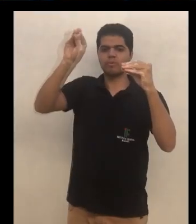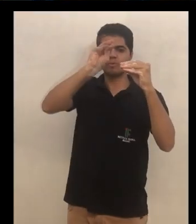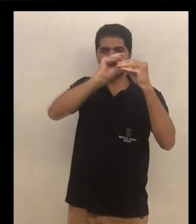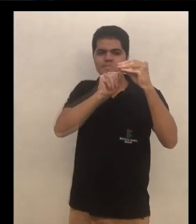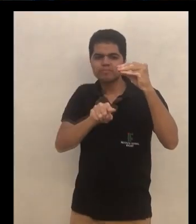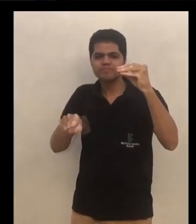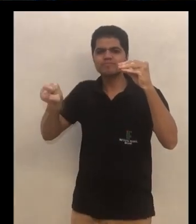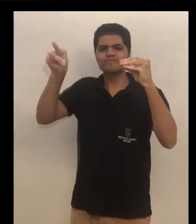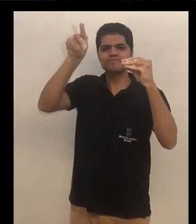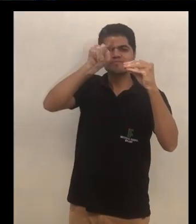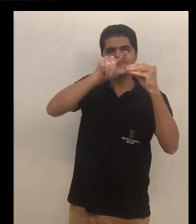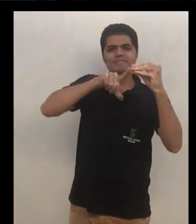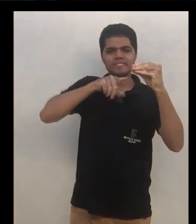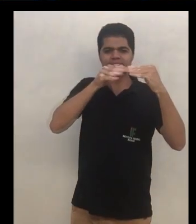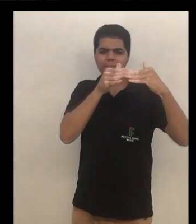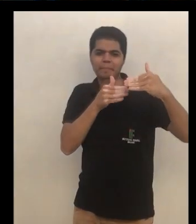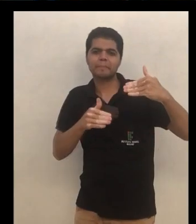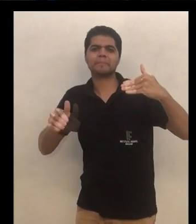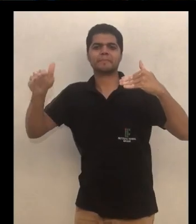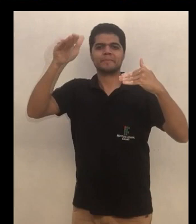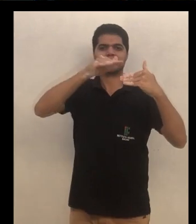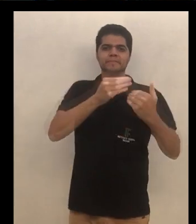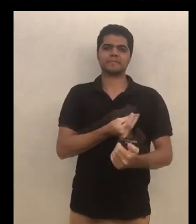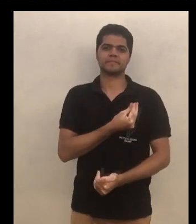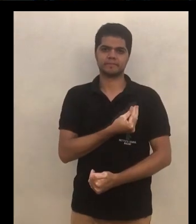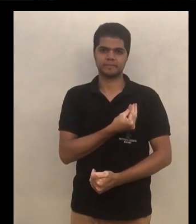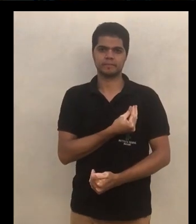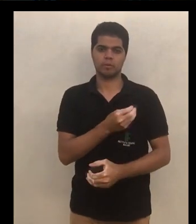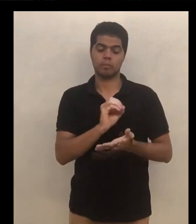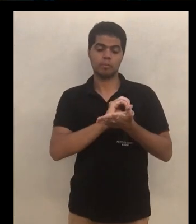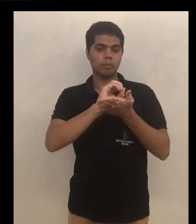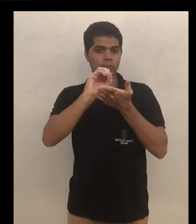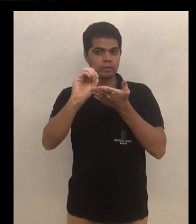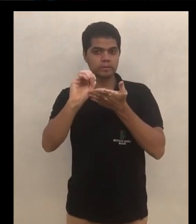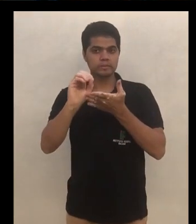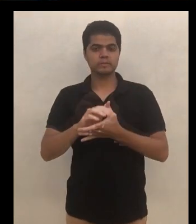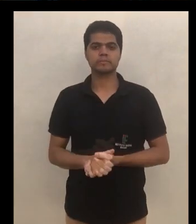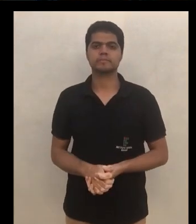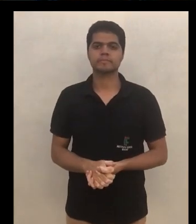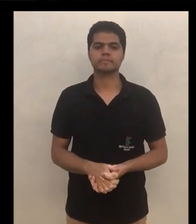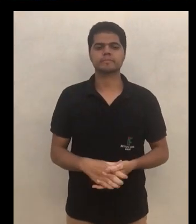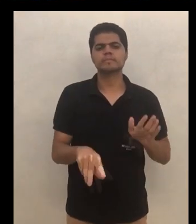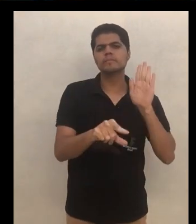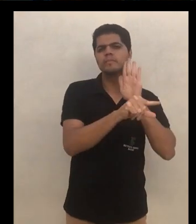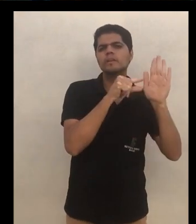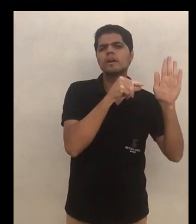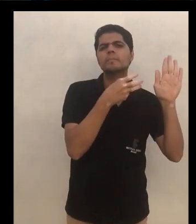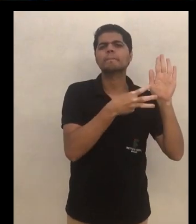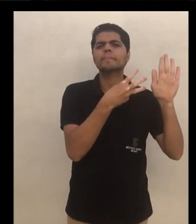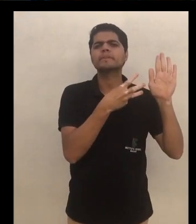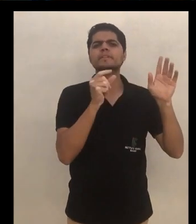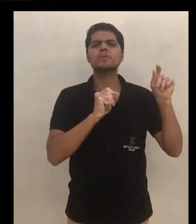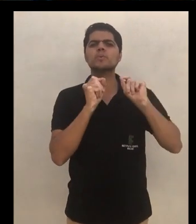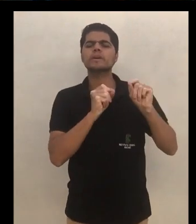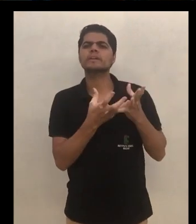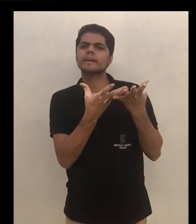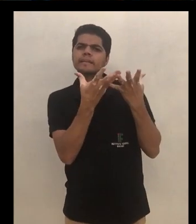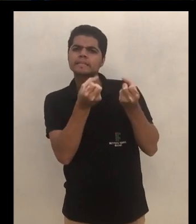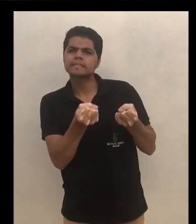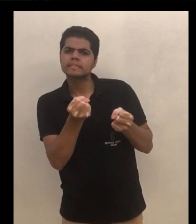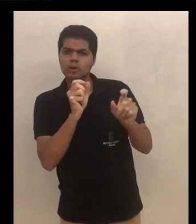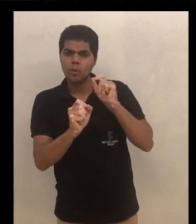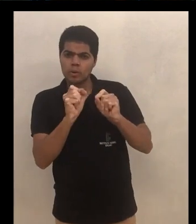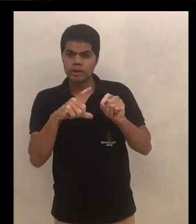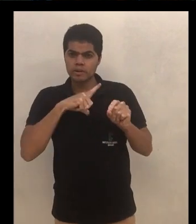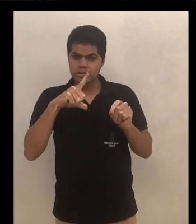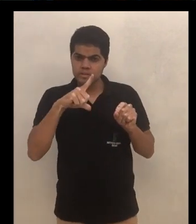Tanto vegetal quanto animal no orgânico. Da aquisição 3, a seção 3 trata da aquisição. Quando